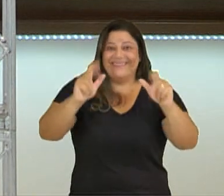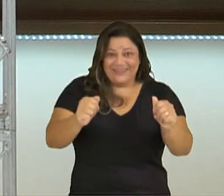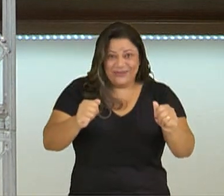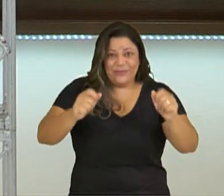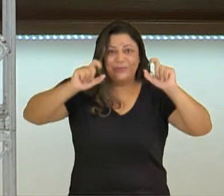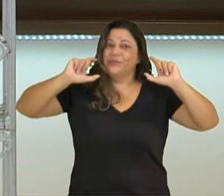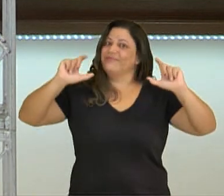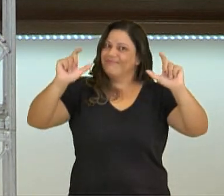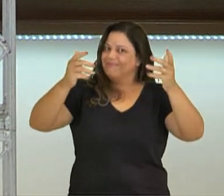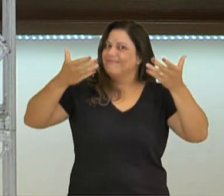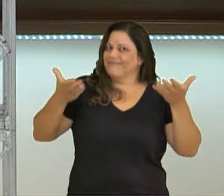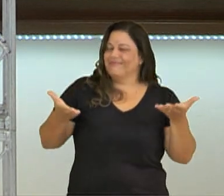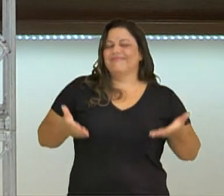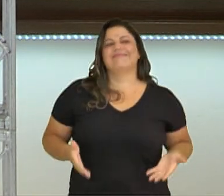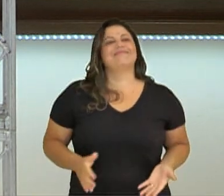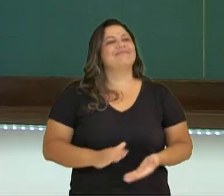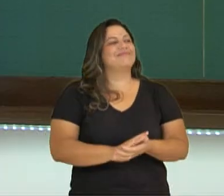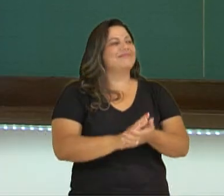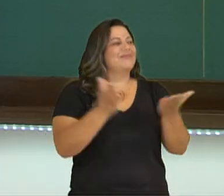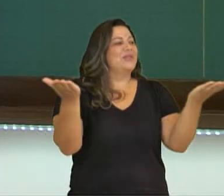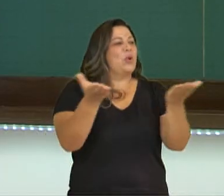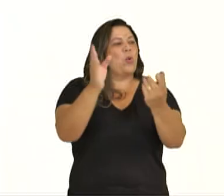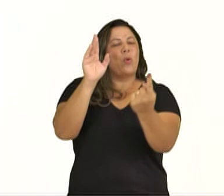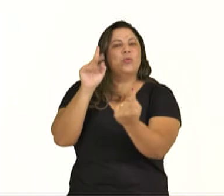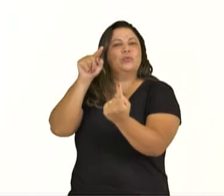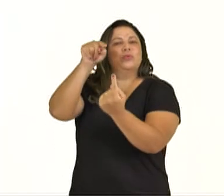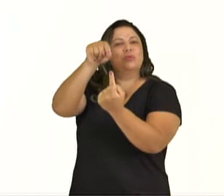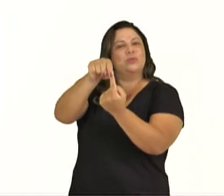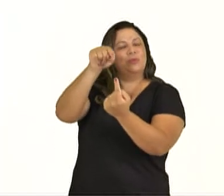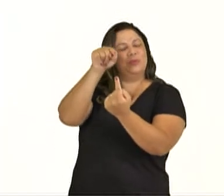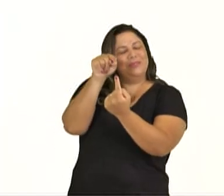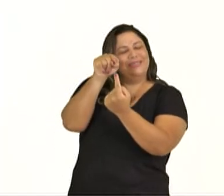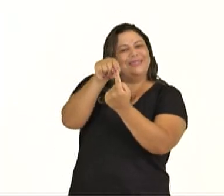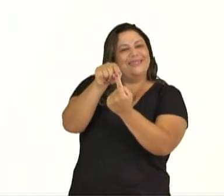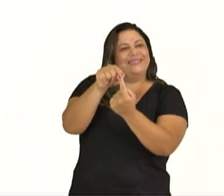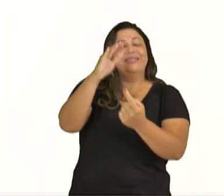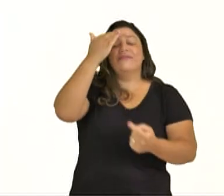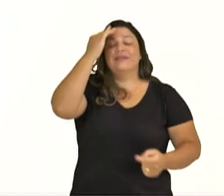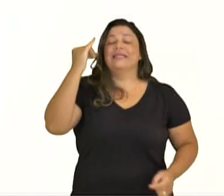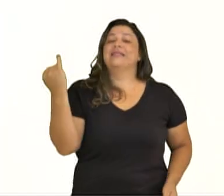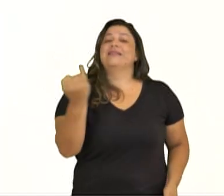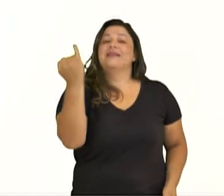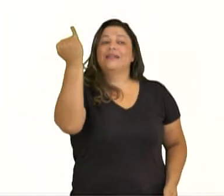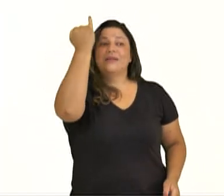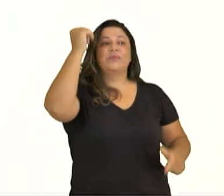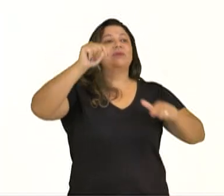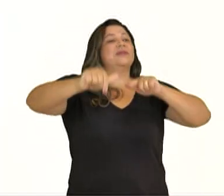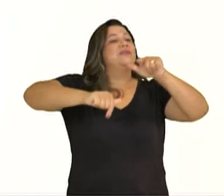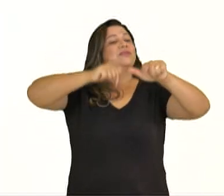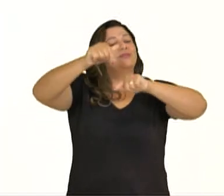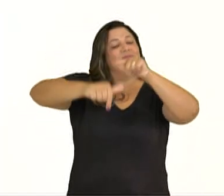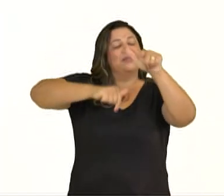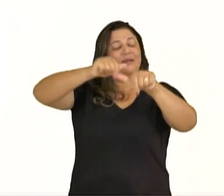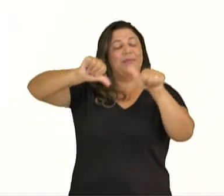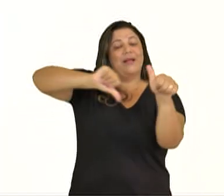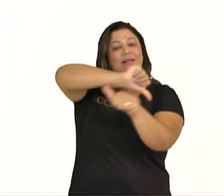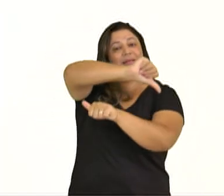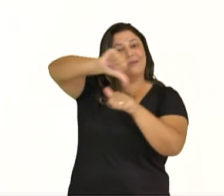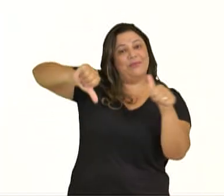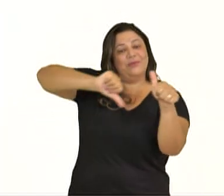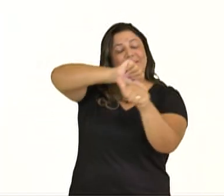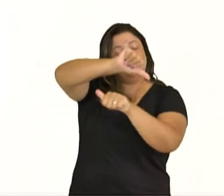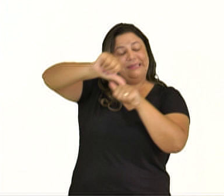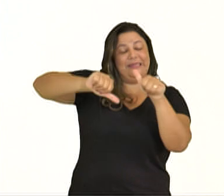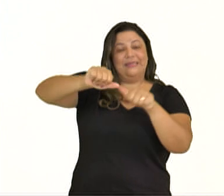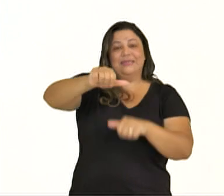Vamos lá? E o objetivo da aula de hoje? Compreender a importância do trabalho na transformação do espaço geográfico. Então,